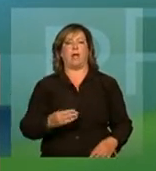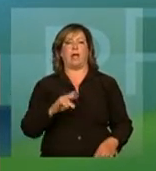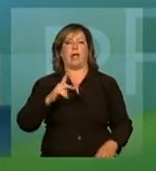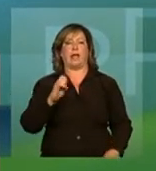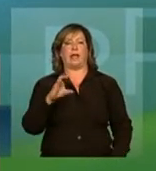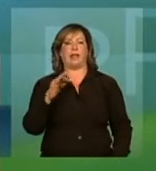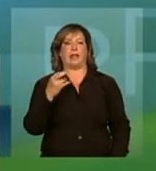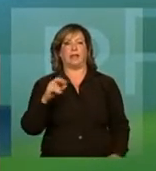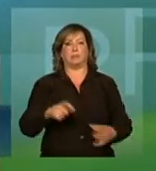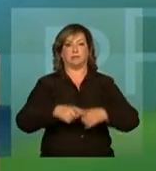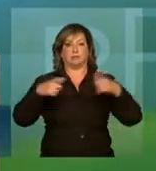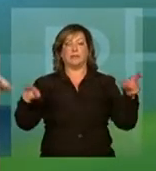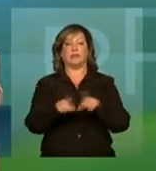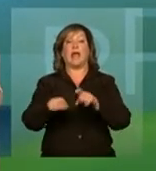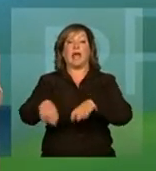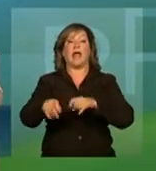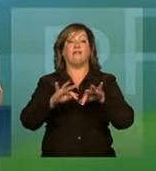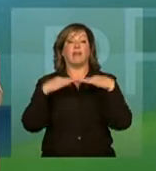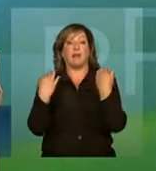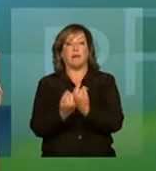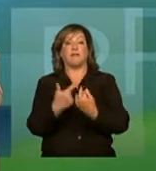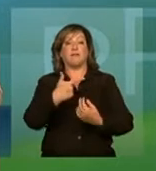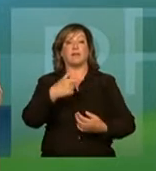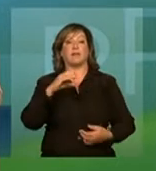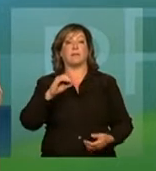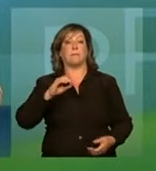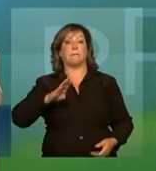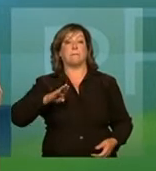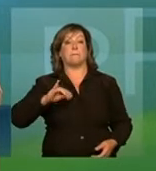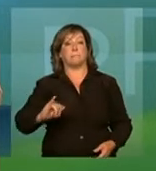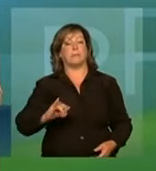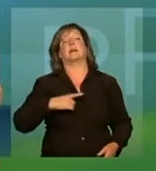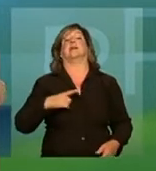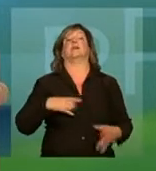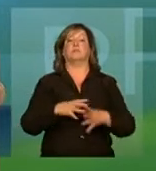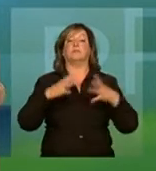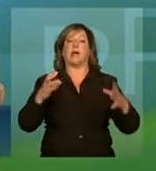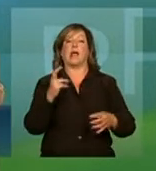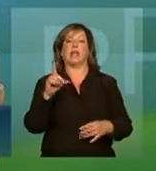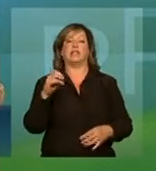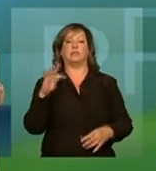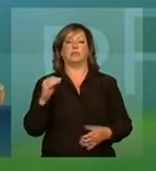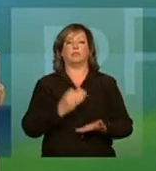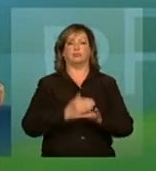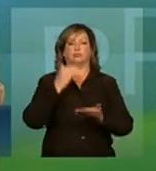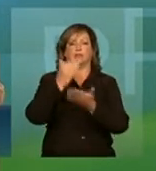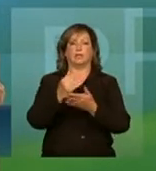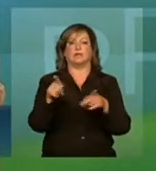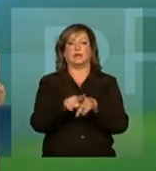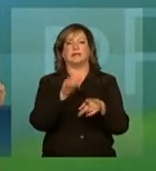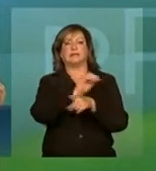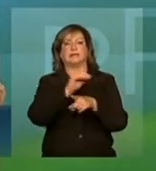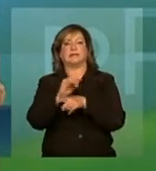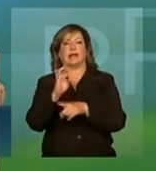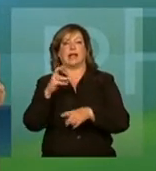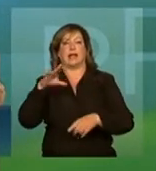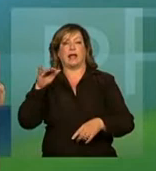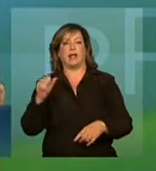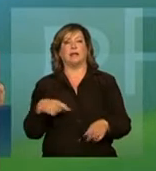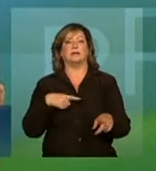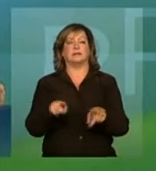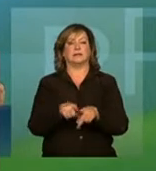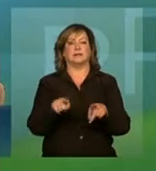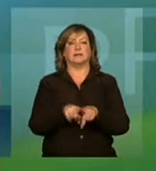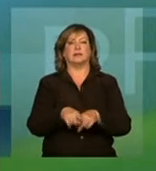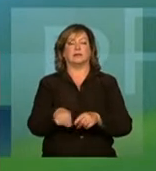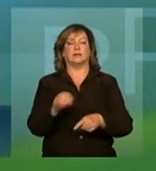familiar, aumentamos em 21 bilhões o volume de crédito, além de criarmos a Agência Nacional de Assistência Técnica e Extensão Rural,